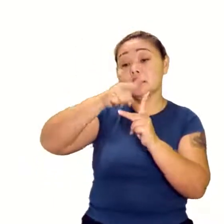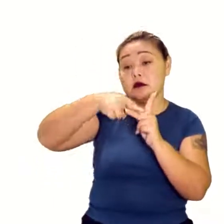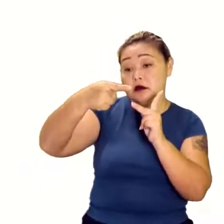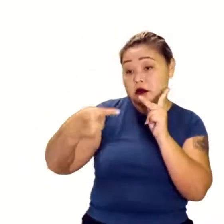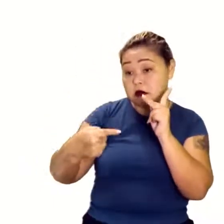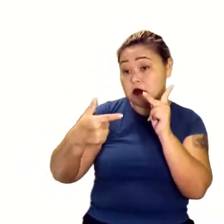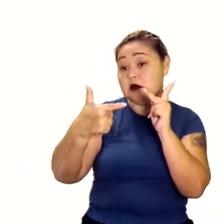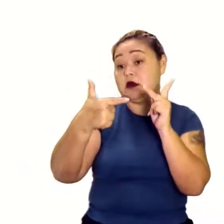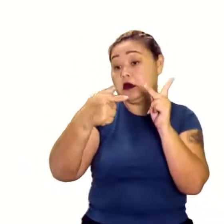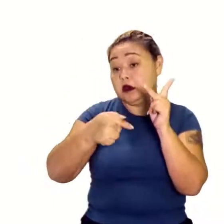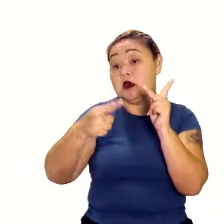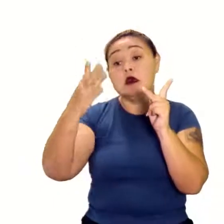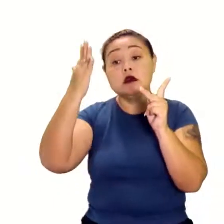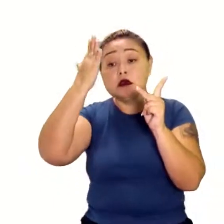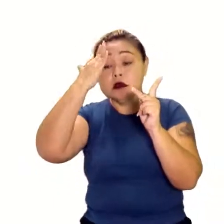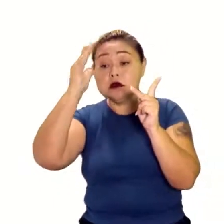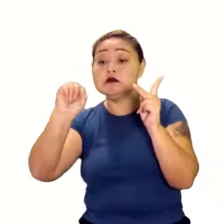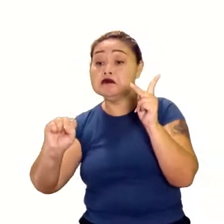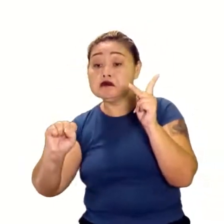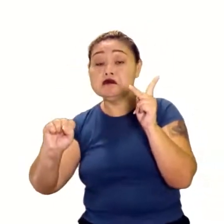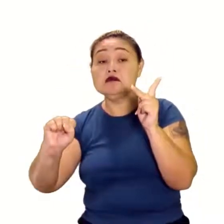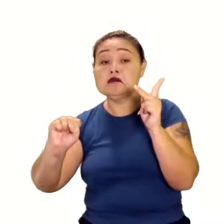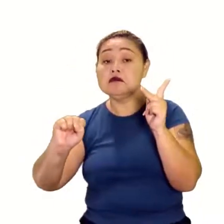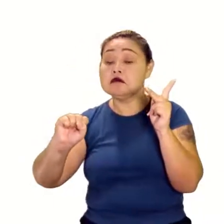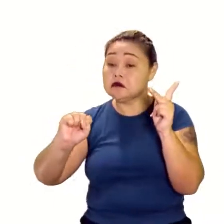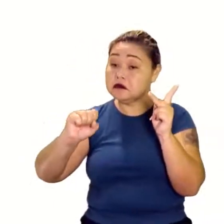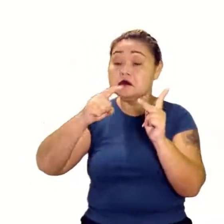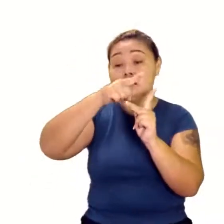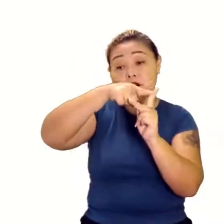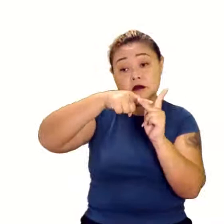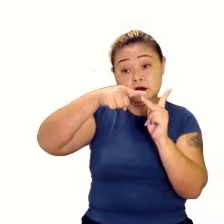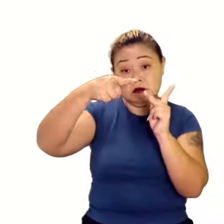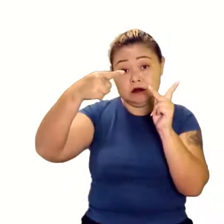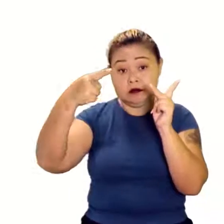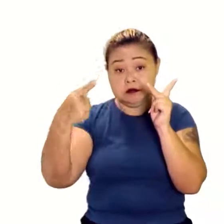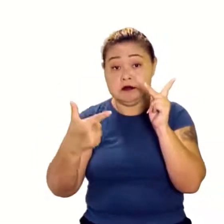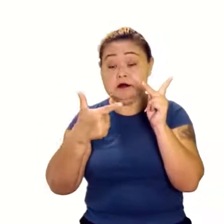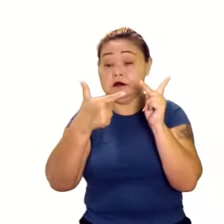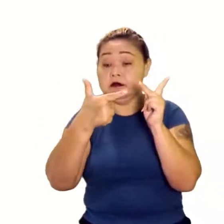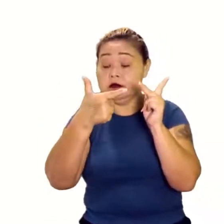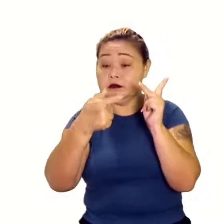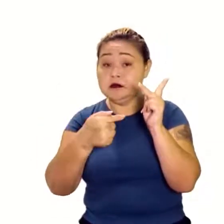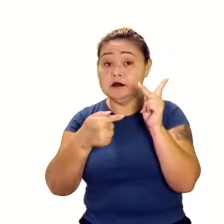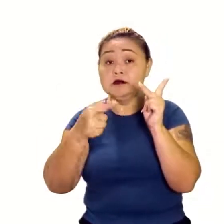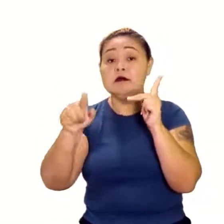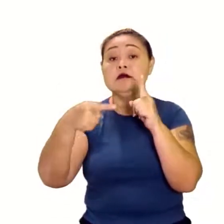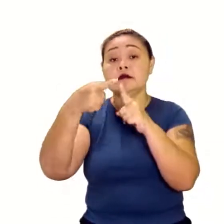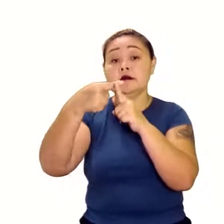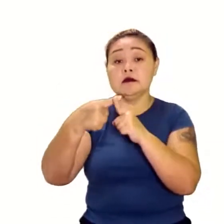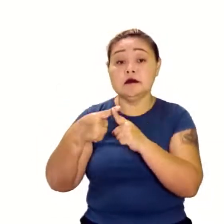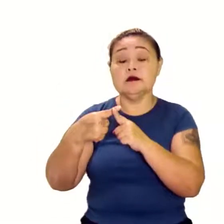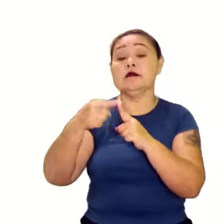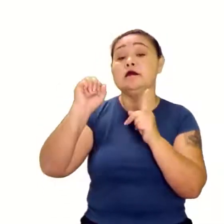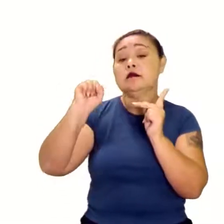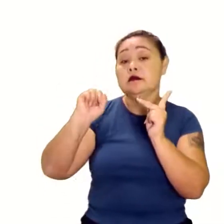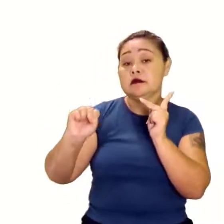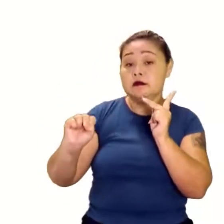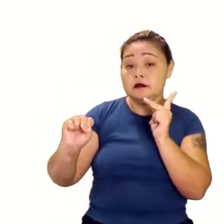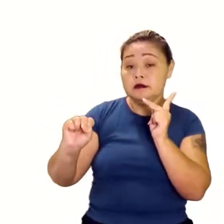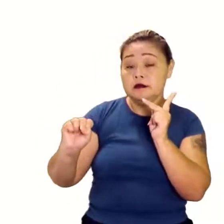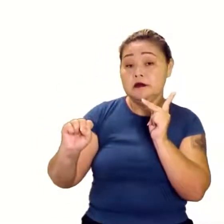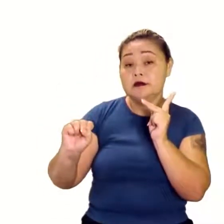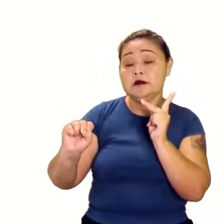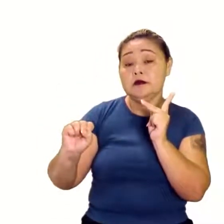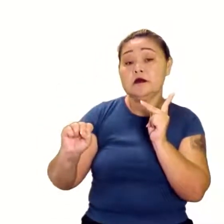Eu também sei a raiz cúbica de 8. Pode então ser? Posso separar. Pode ser assim? Pode. Então raiz cúbica de 27 vezes raiz cúbica